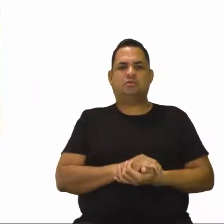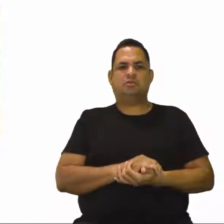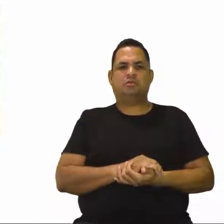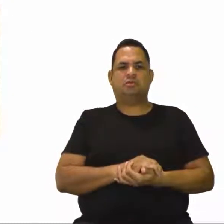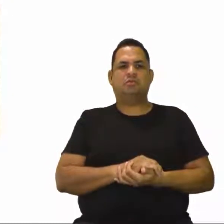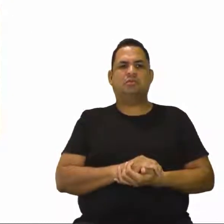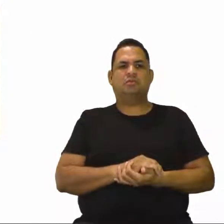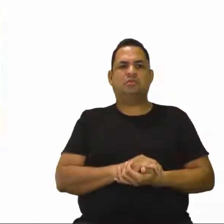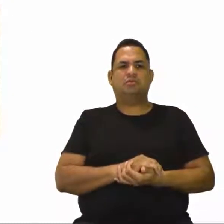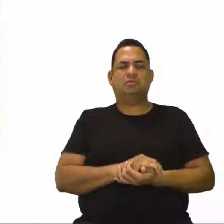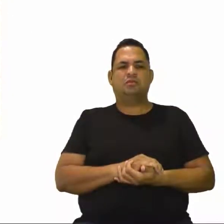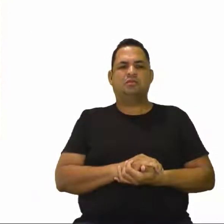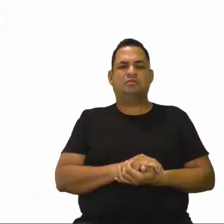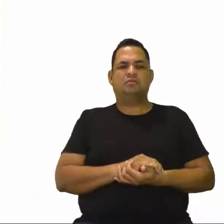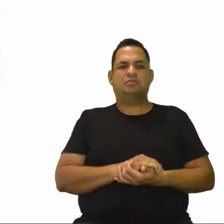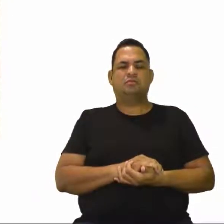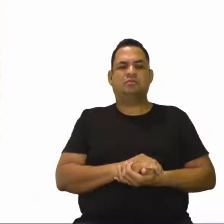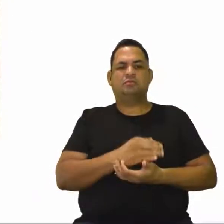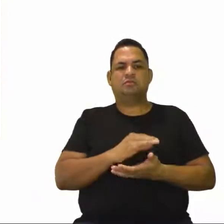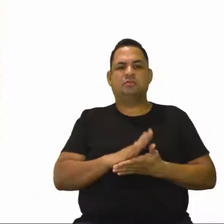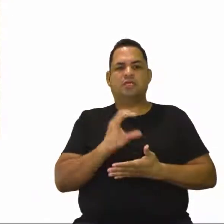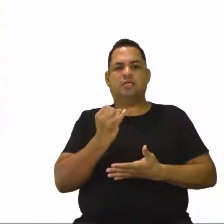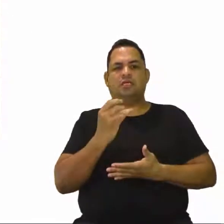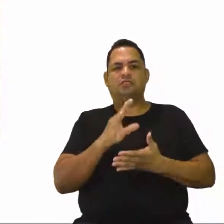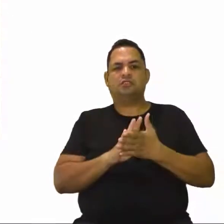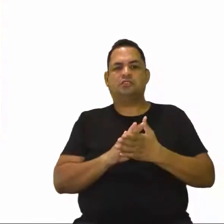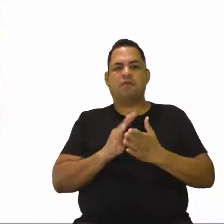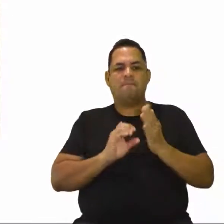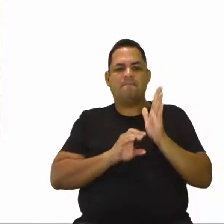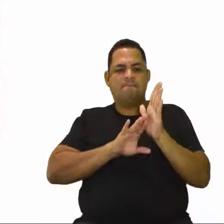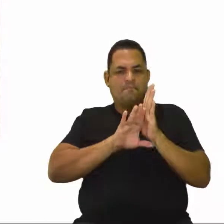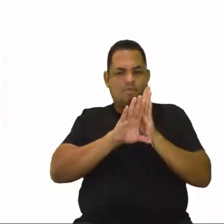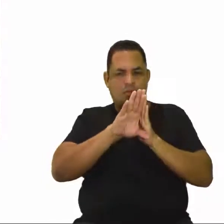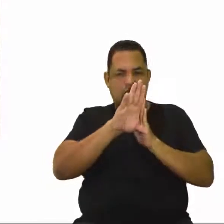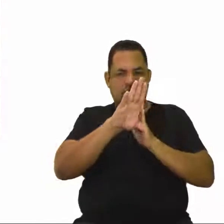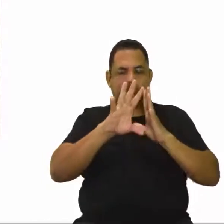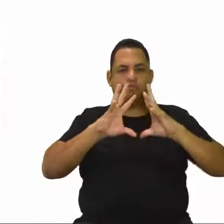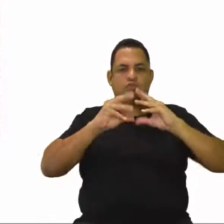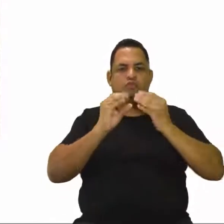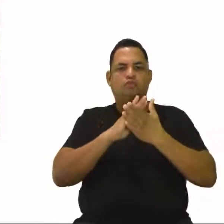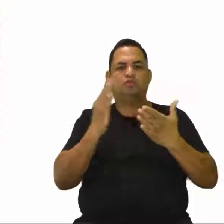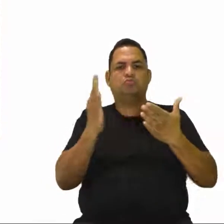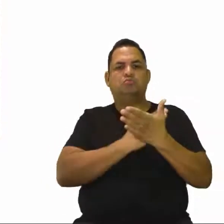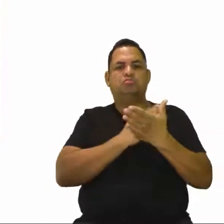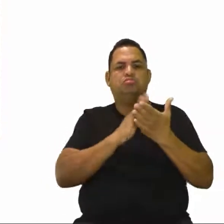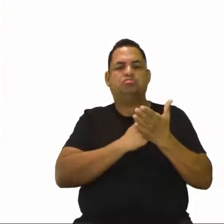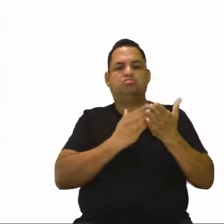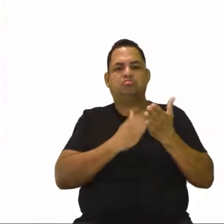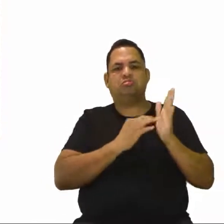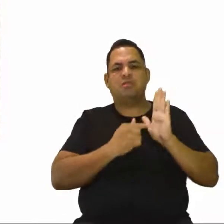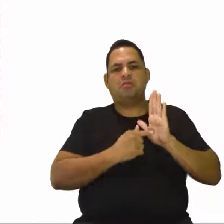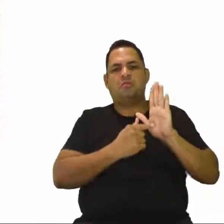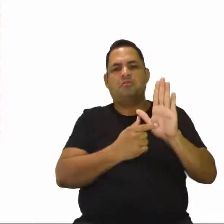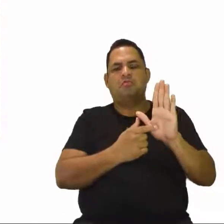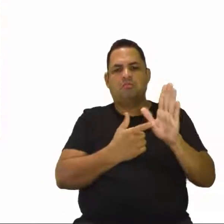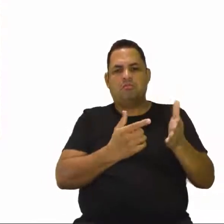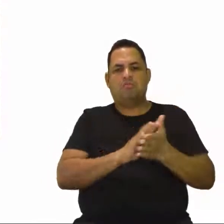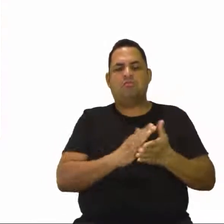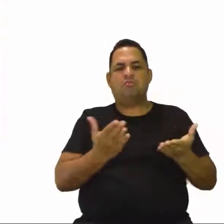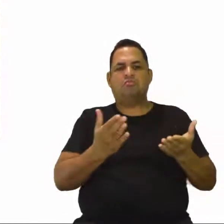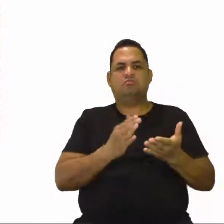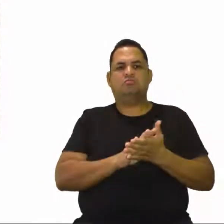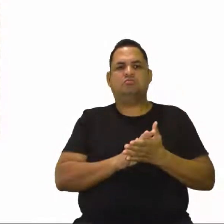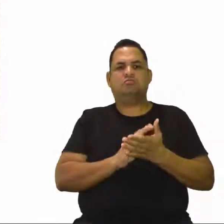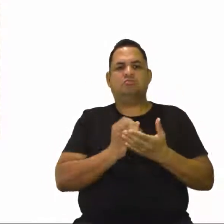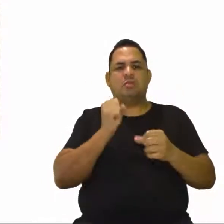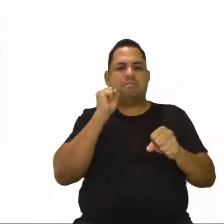atrás. Crash da Bolsa de Nova York. Todos os jornais estampavam na primeira manchete: queda